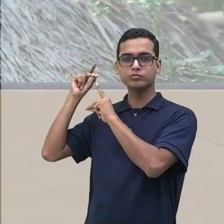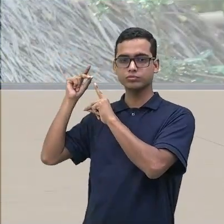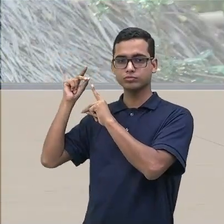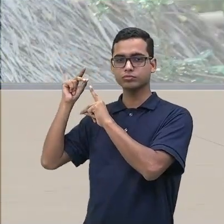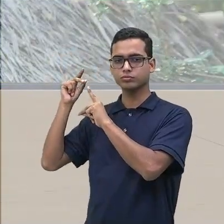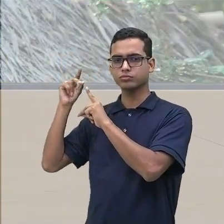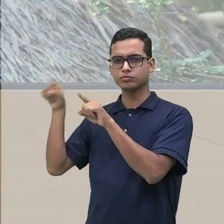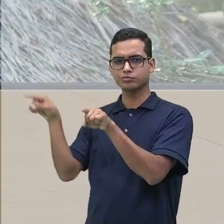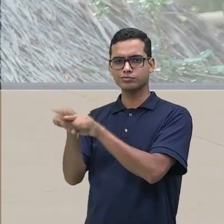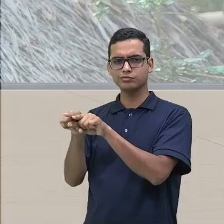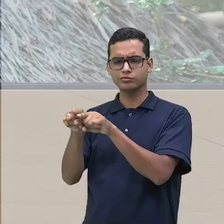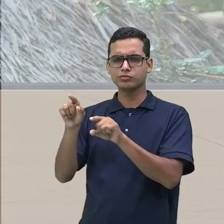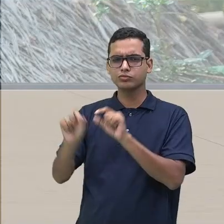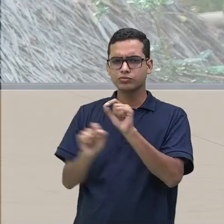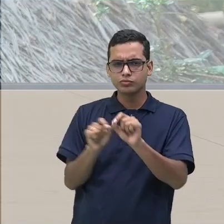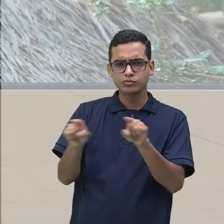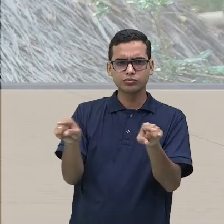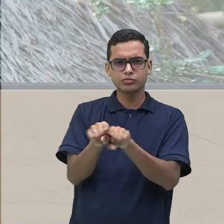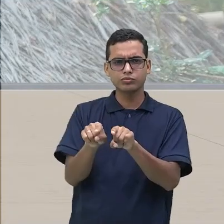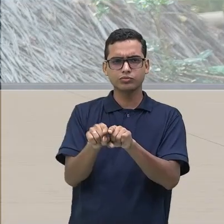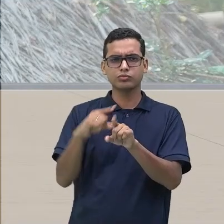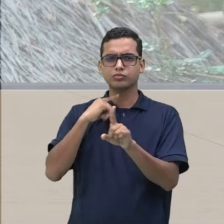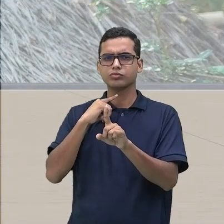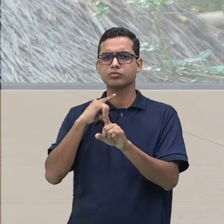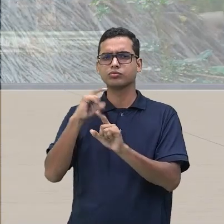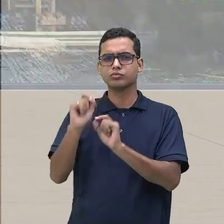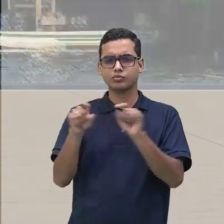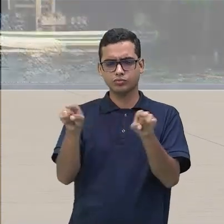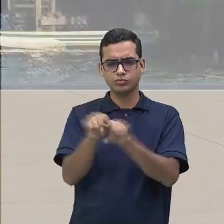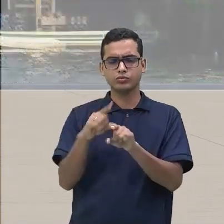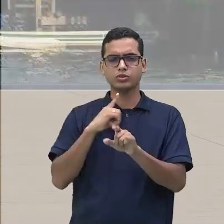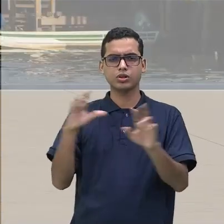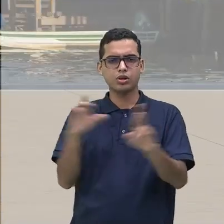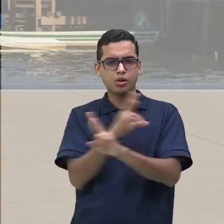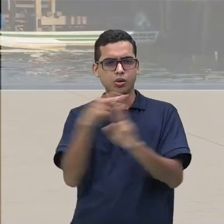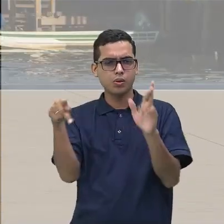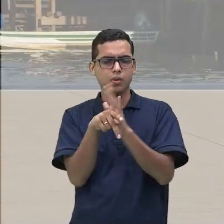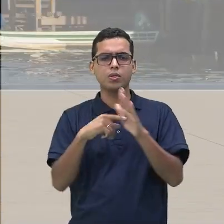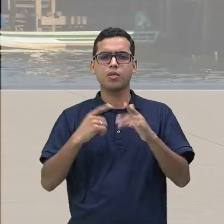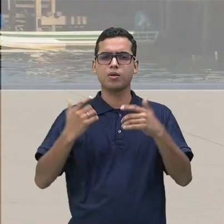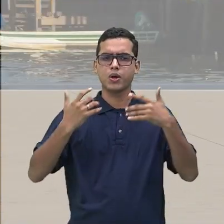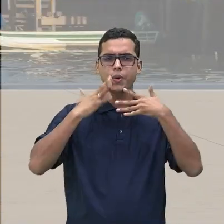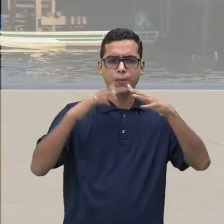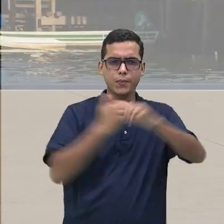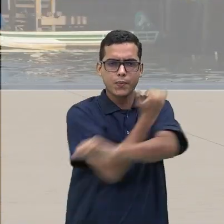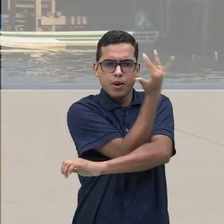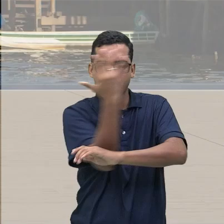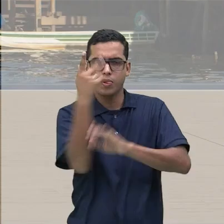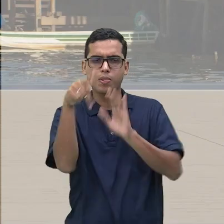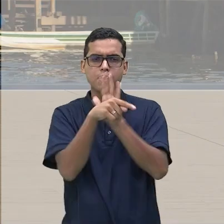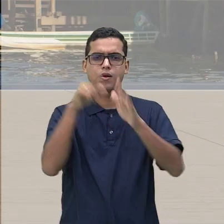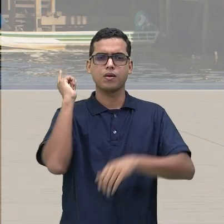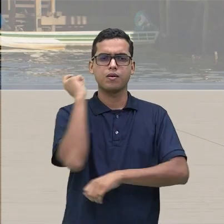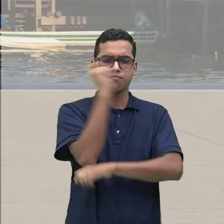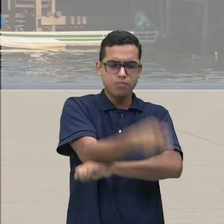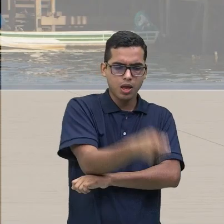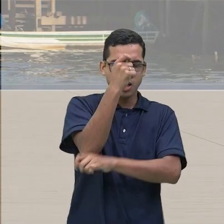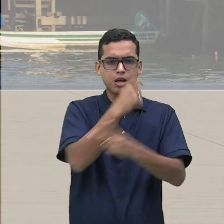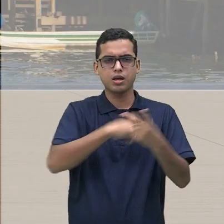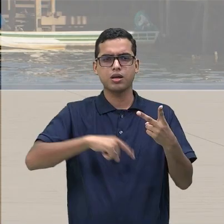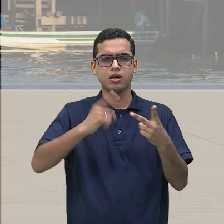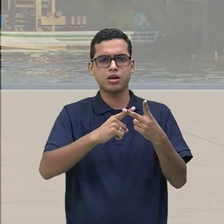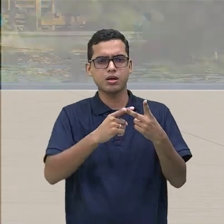natureza, praticando ali atividades como a coleta, a caça, a pesca, o pastoreio e também a agricultura com